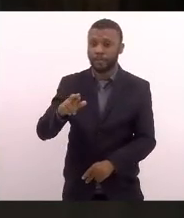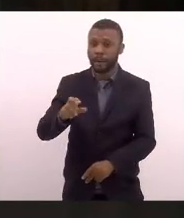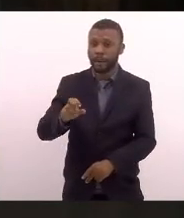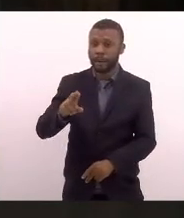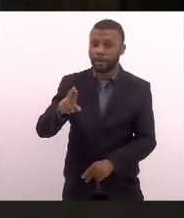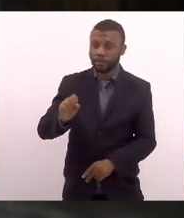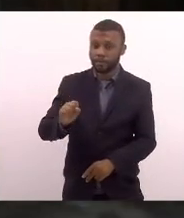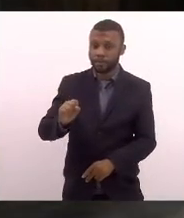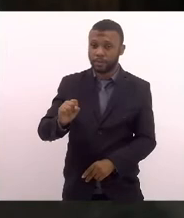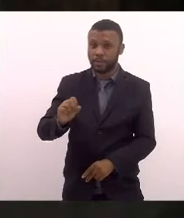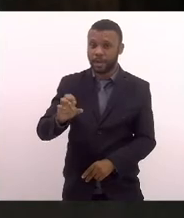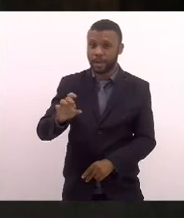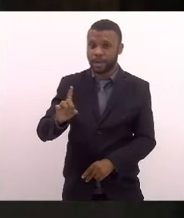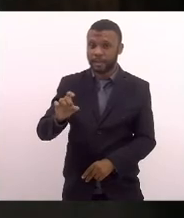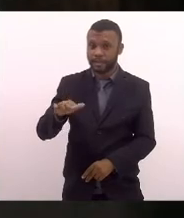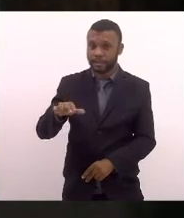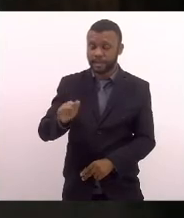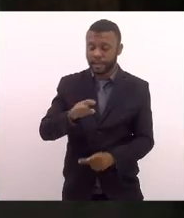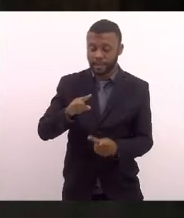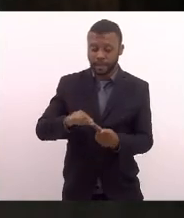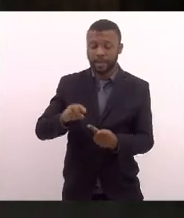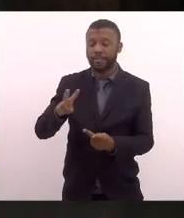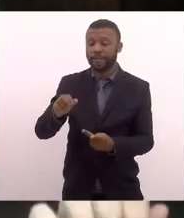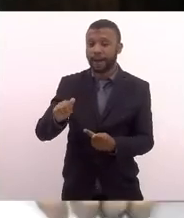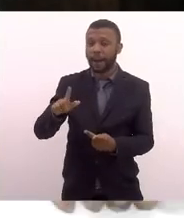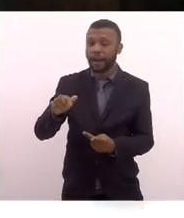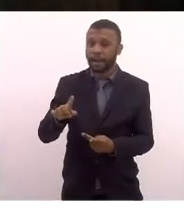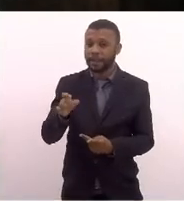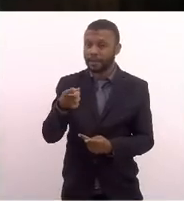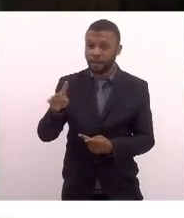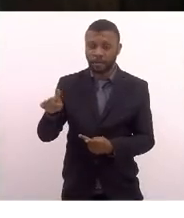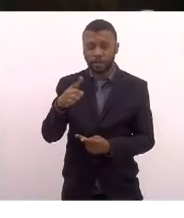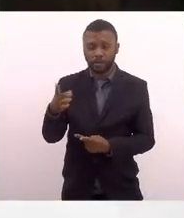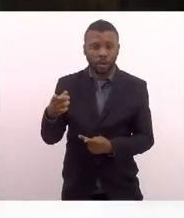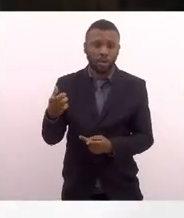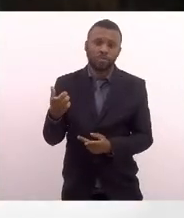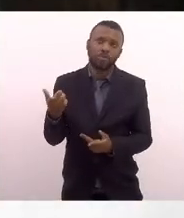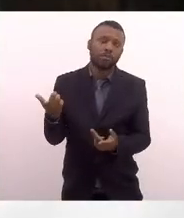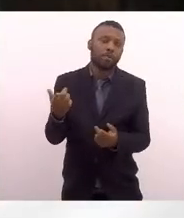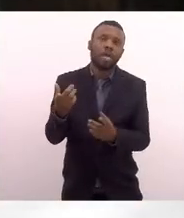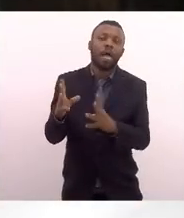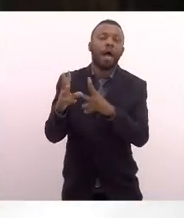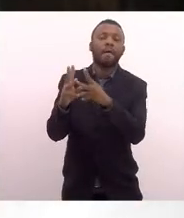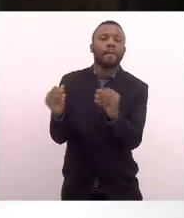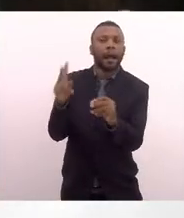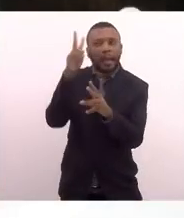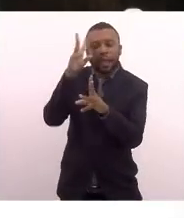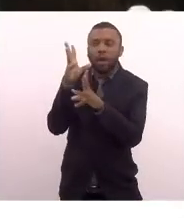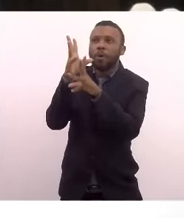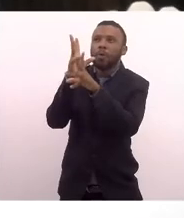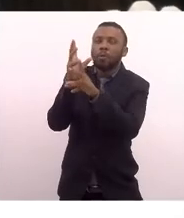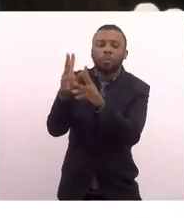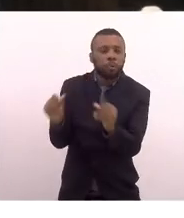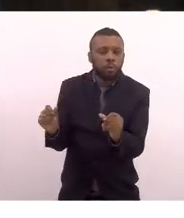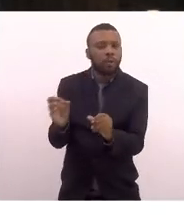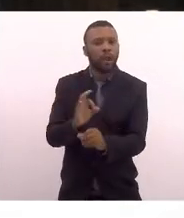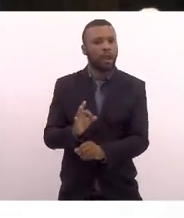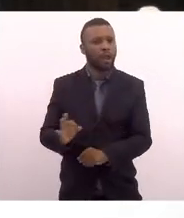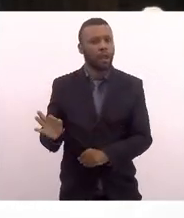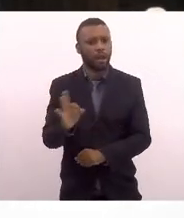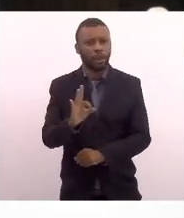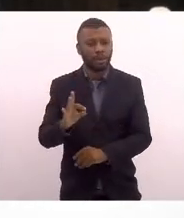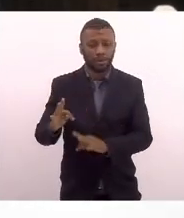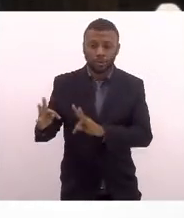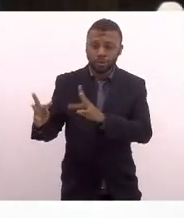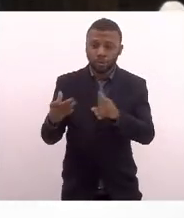vocês para que a gente não apague isso da história, para que a gente conte essa história, para que todos saibam que nesta